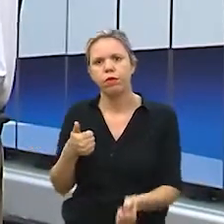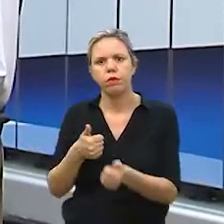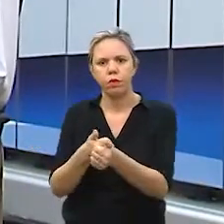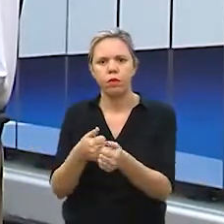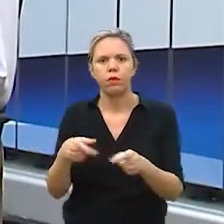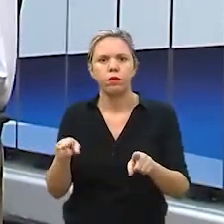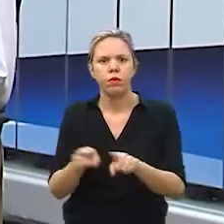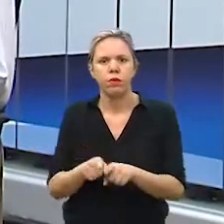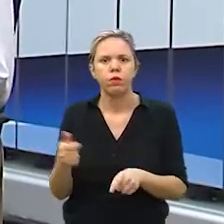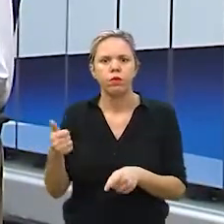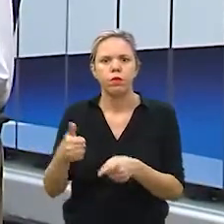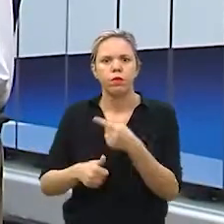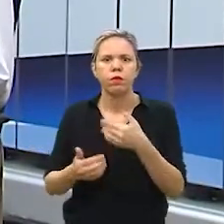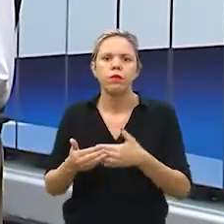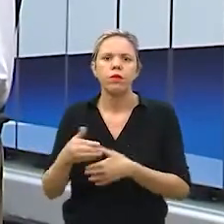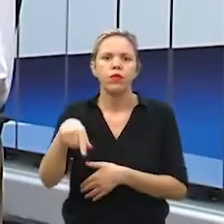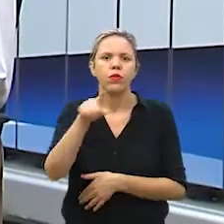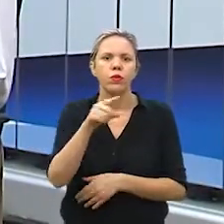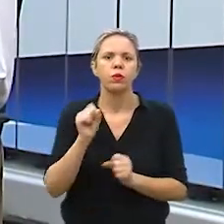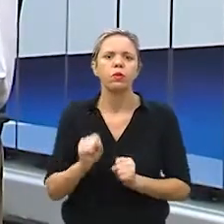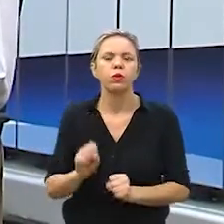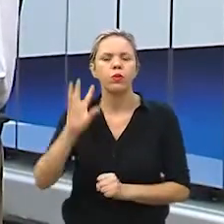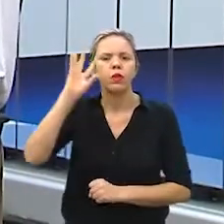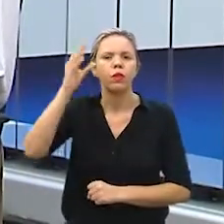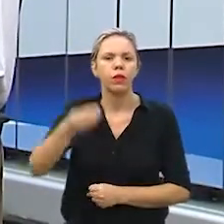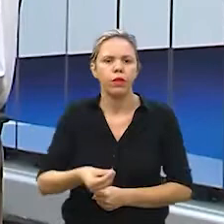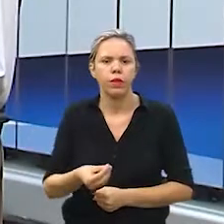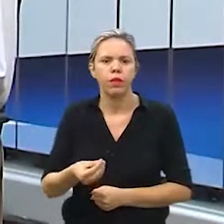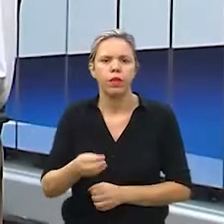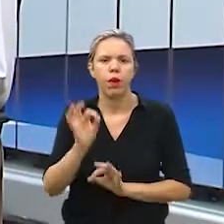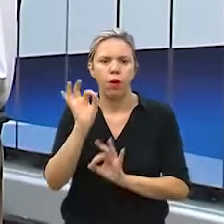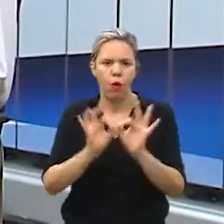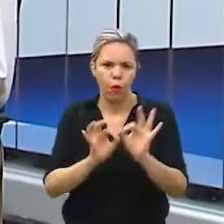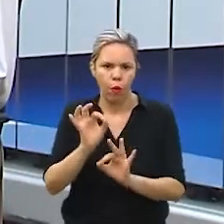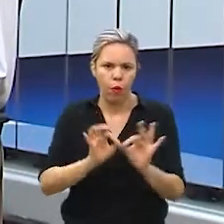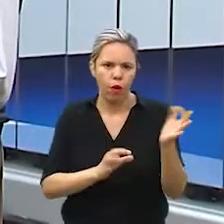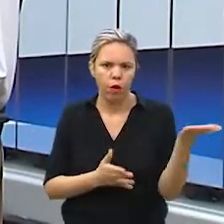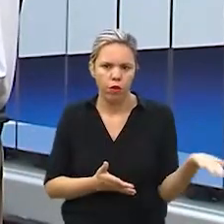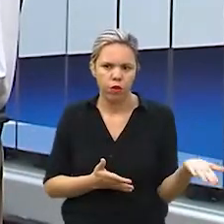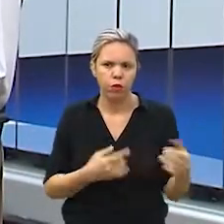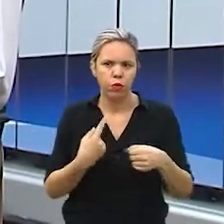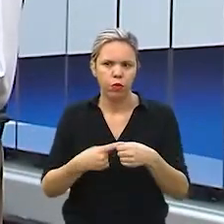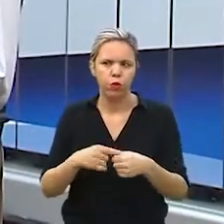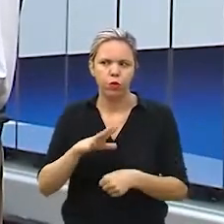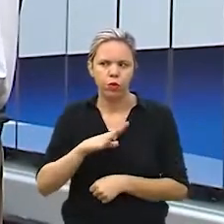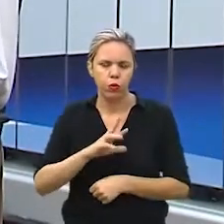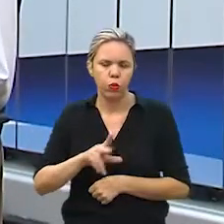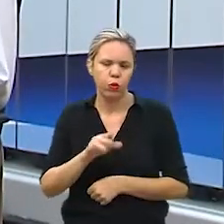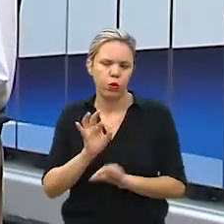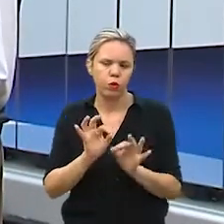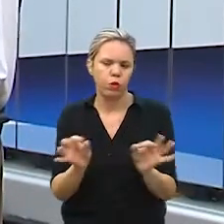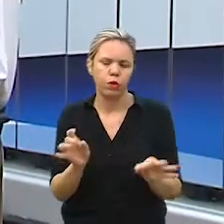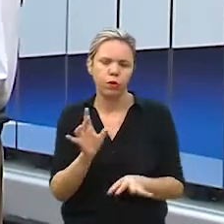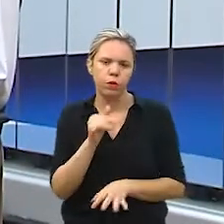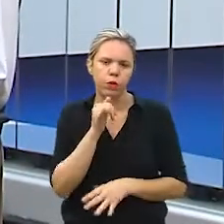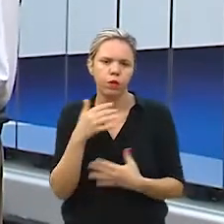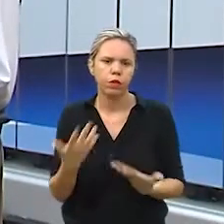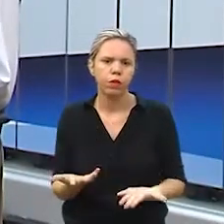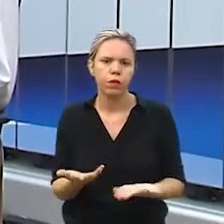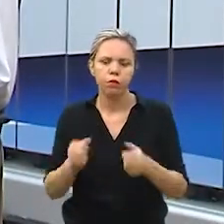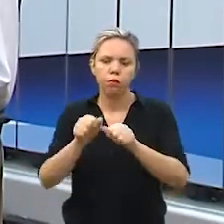acompanhando também, é o primeiro passo para você poder entender a organização de um município, que não é simplesmente